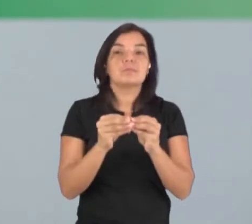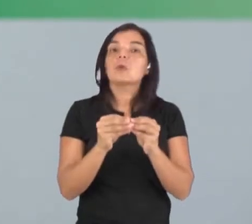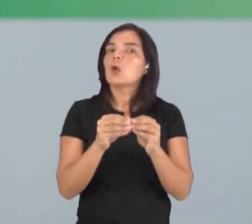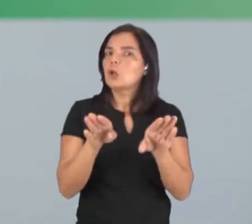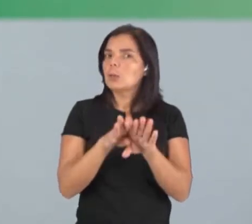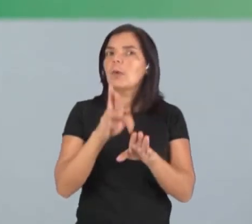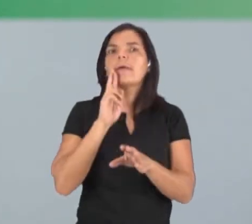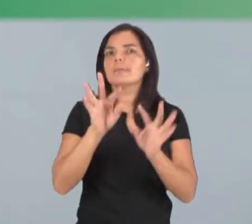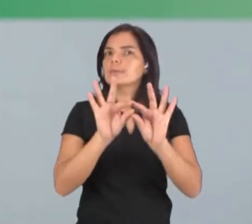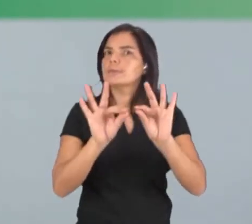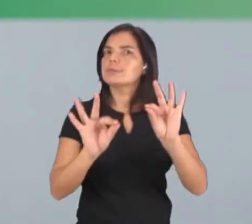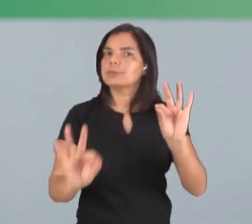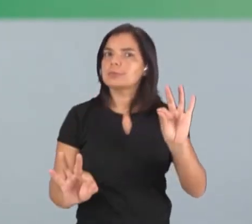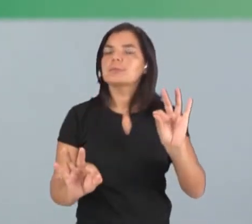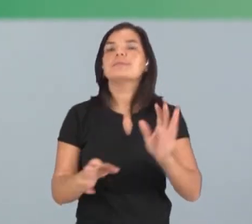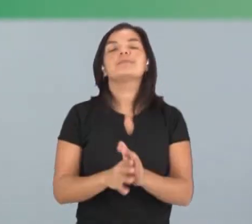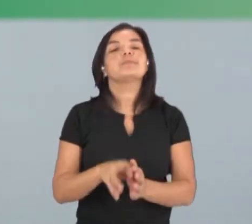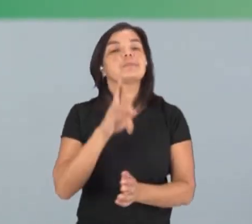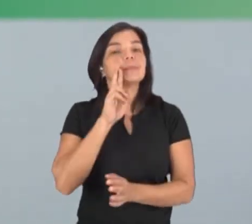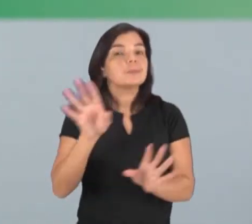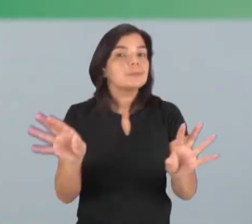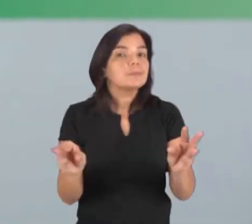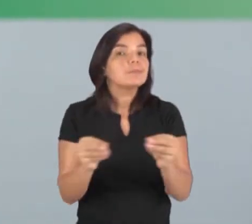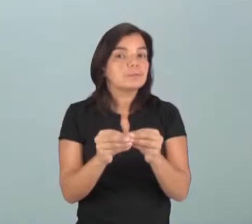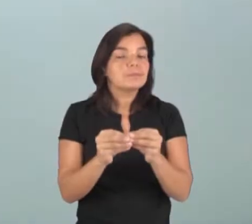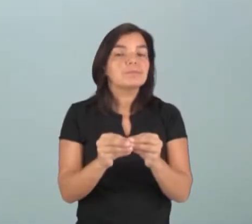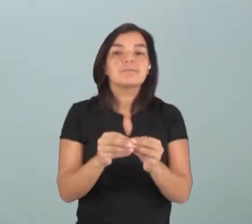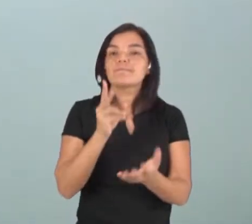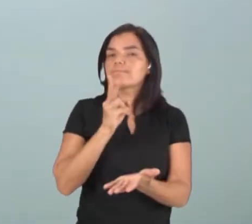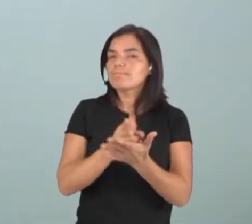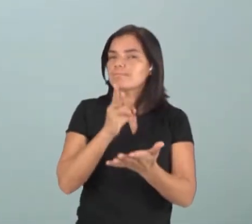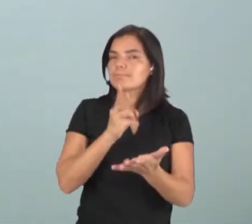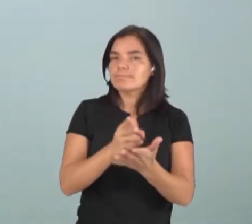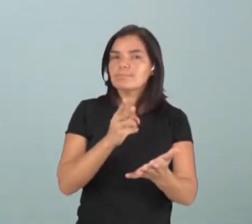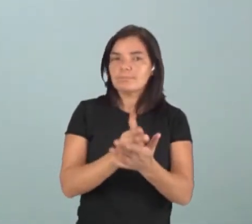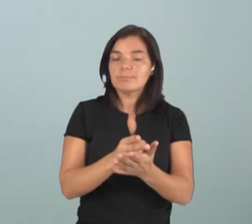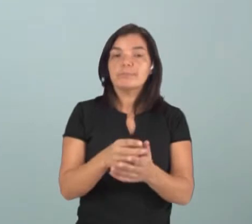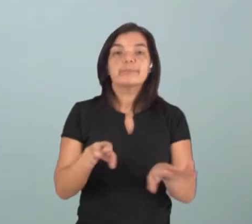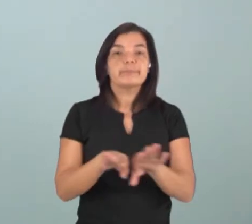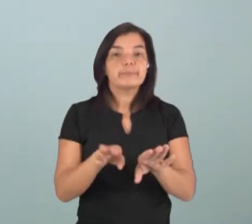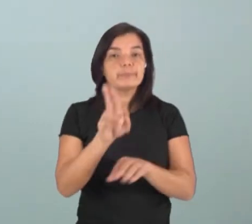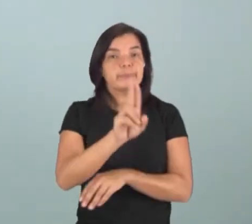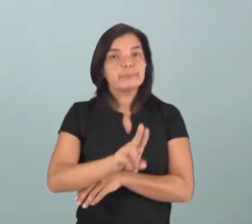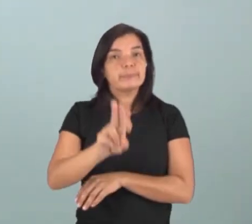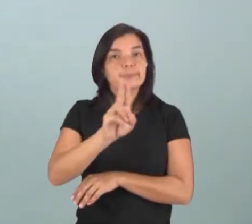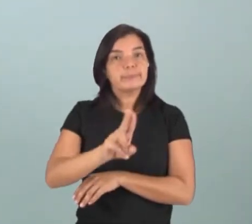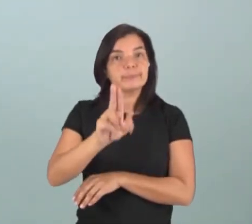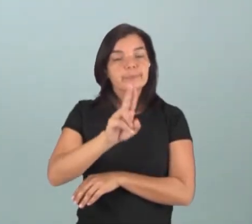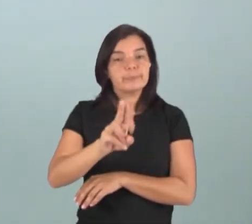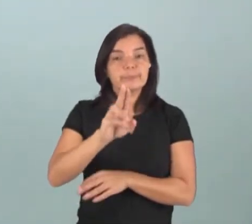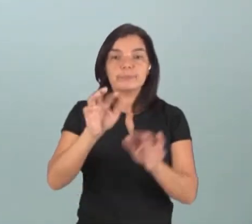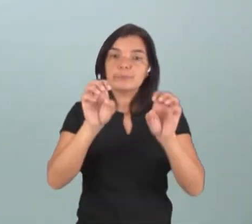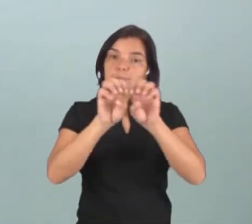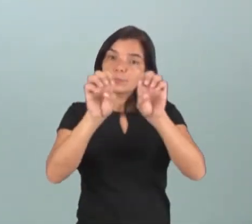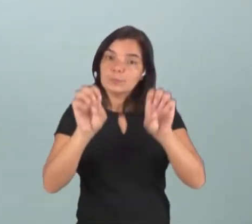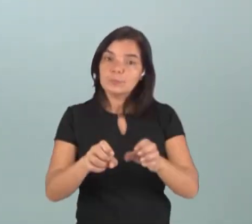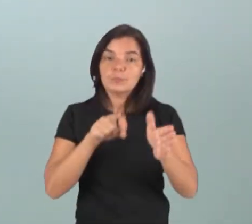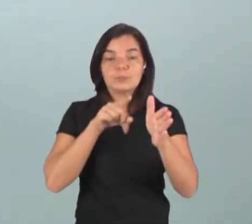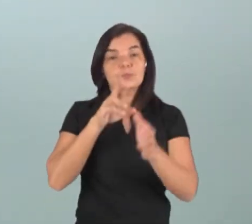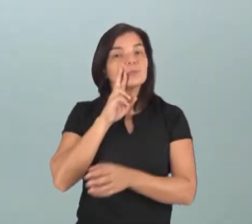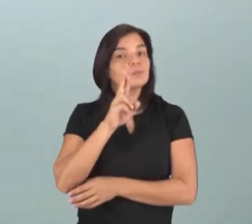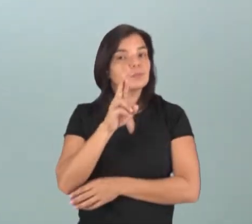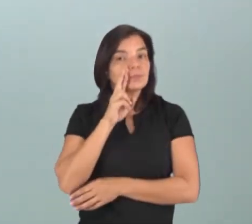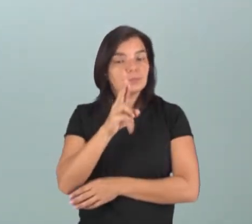respostas longas. Nas respostas curtas vão ser sempre do mesmo jeito. A gente vai sempre usar a mesma estrutura